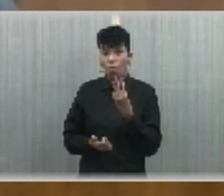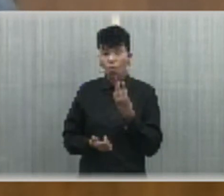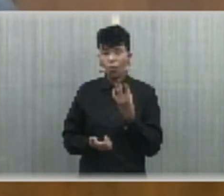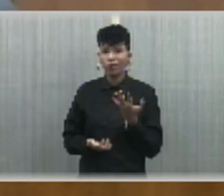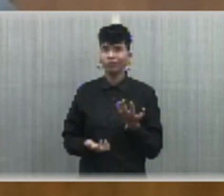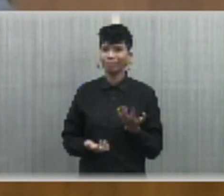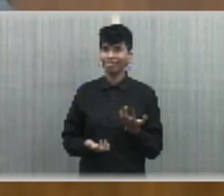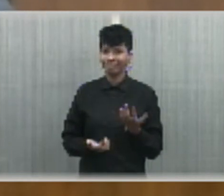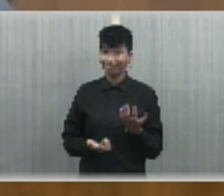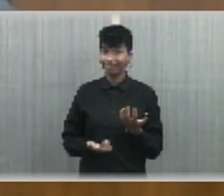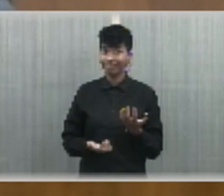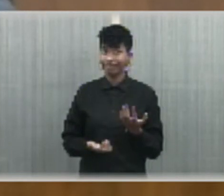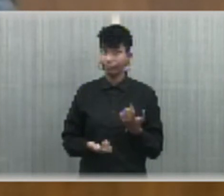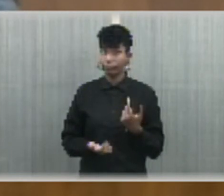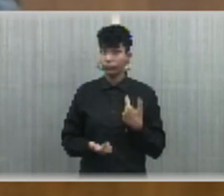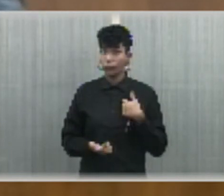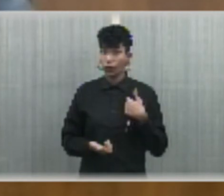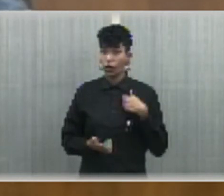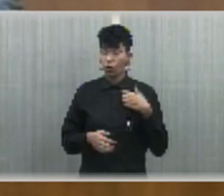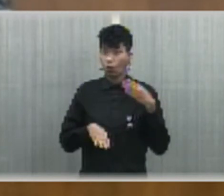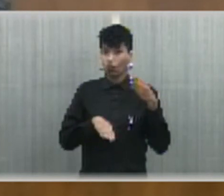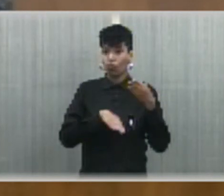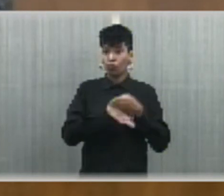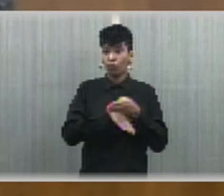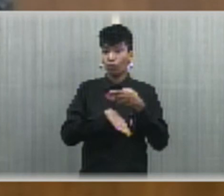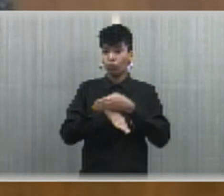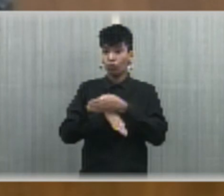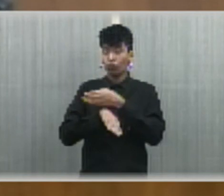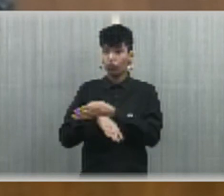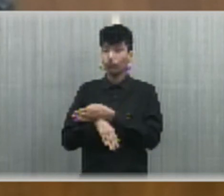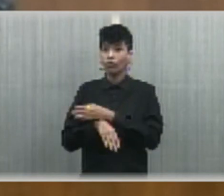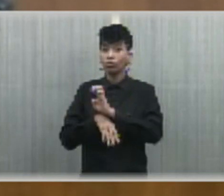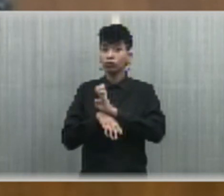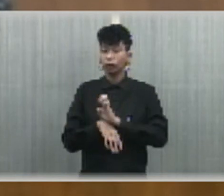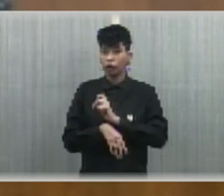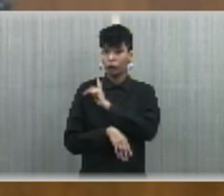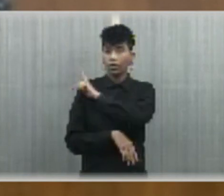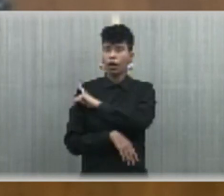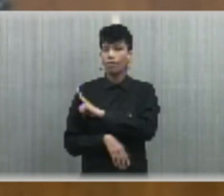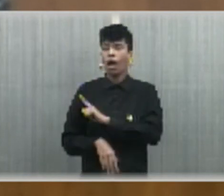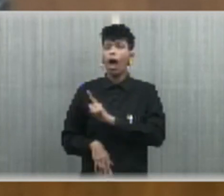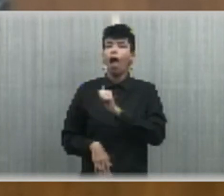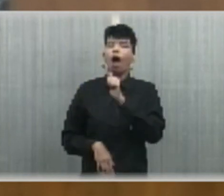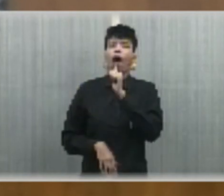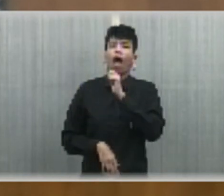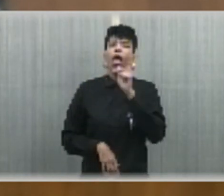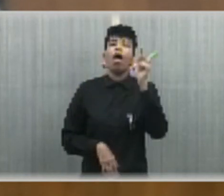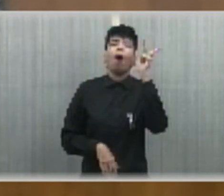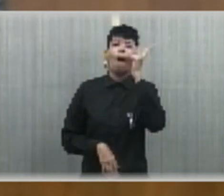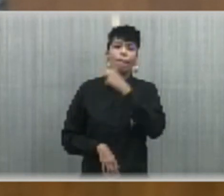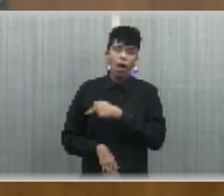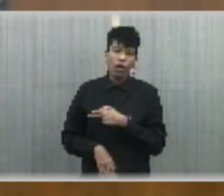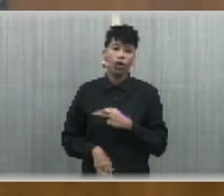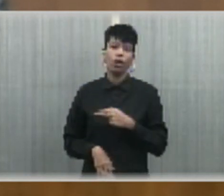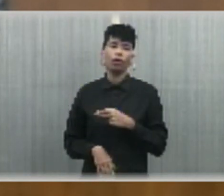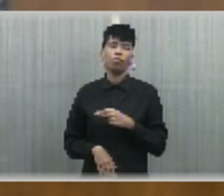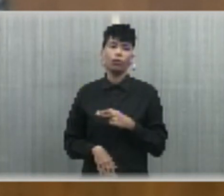olha, eu tenho andado o Estado do Piauí e a situação da UESP continua deplorável.